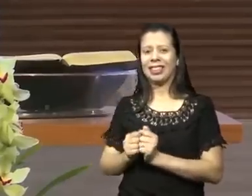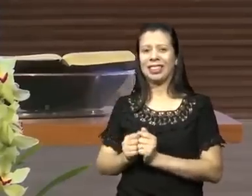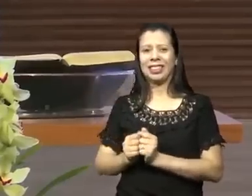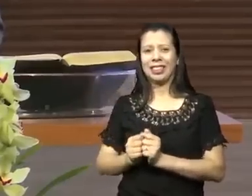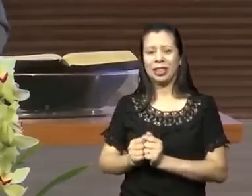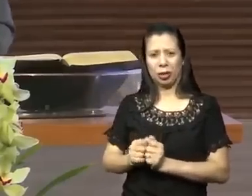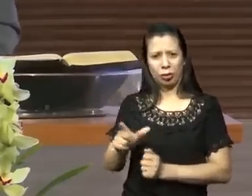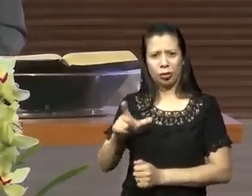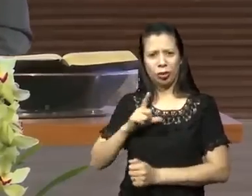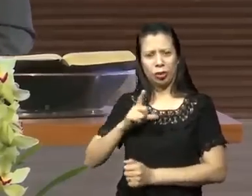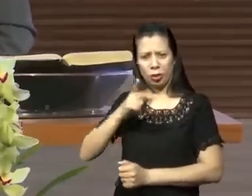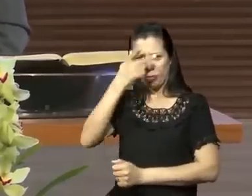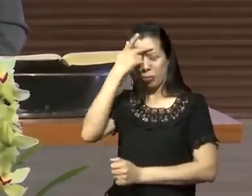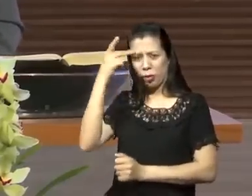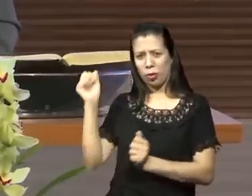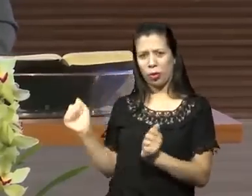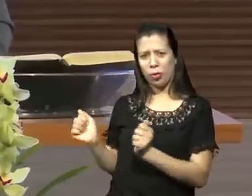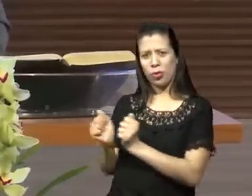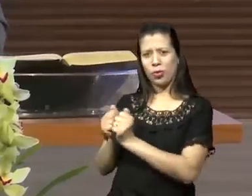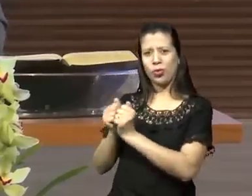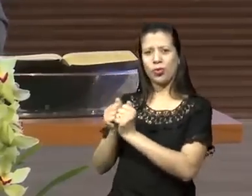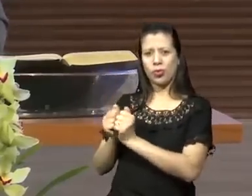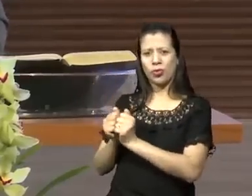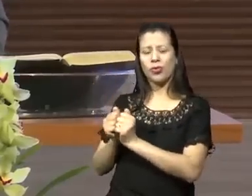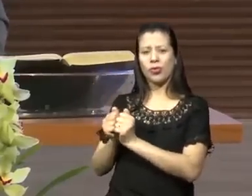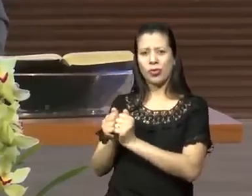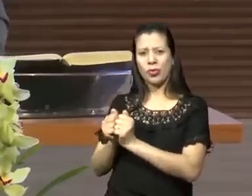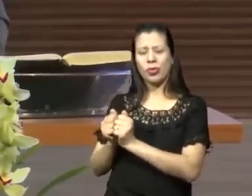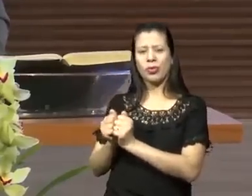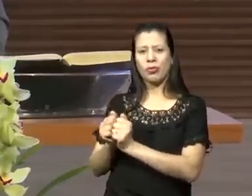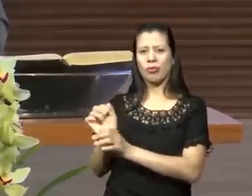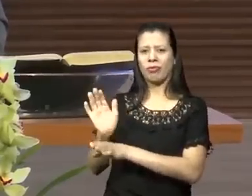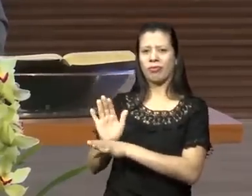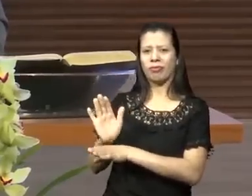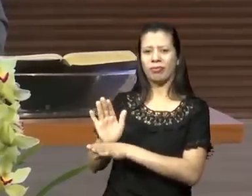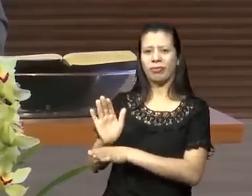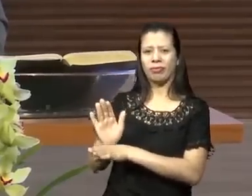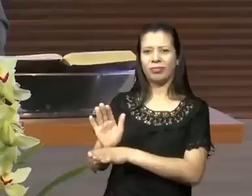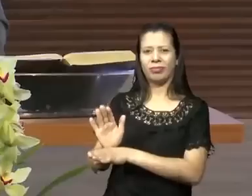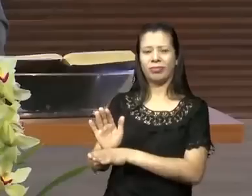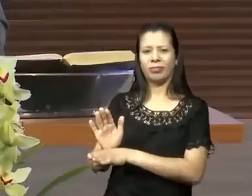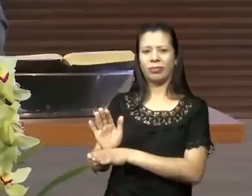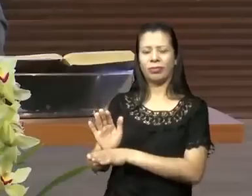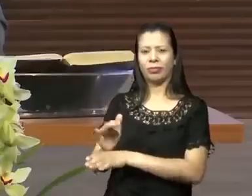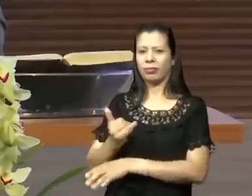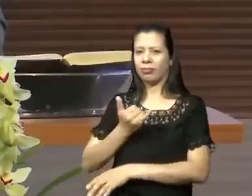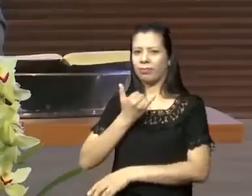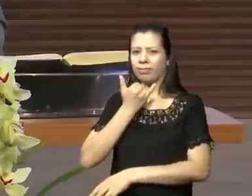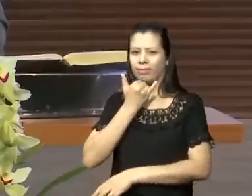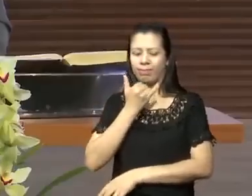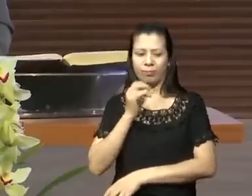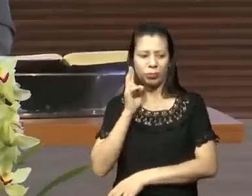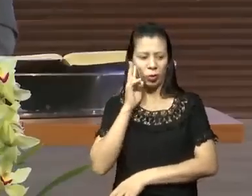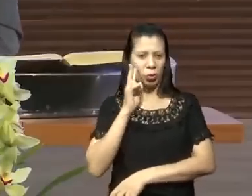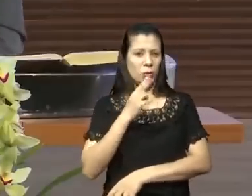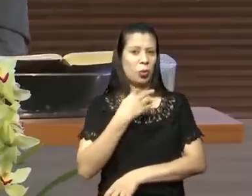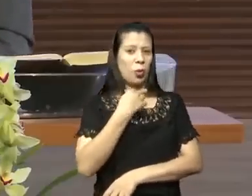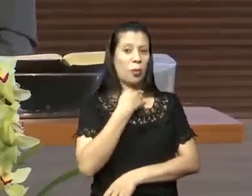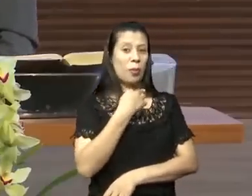na época que estava ali disse pastor o senhor não pode usar Flash